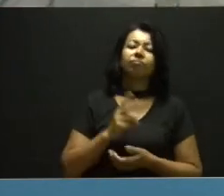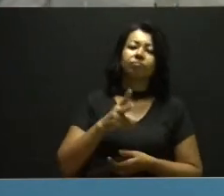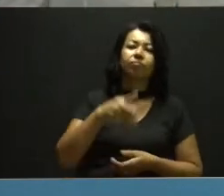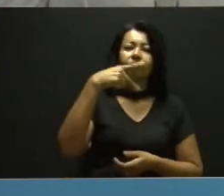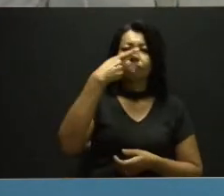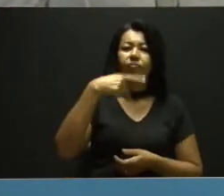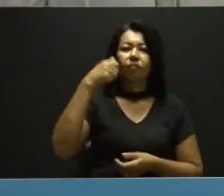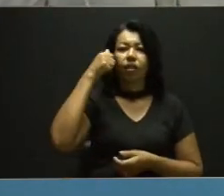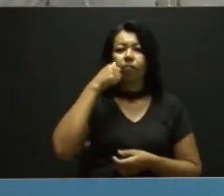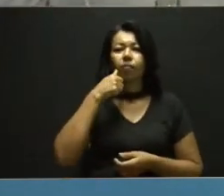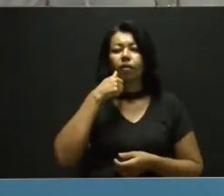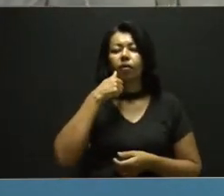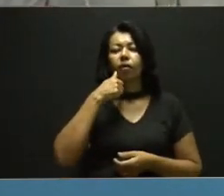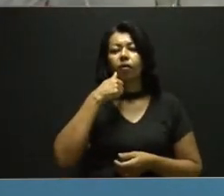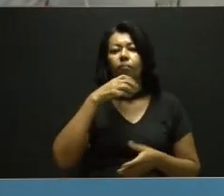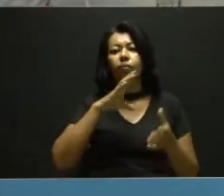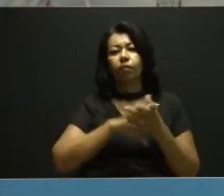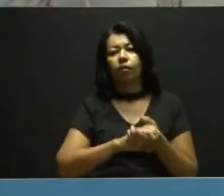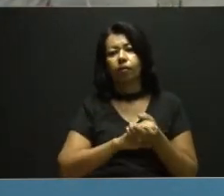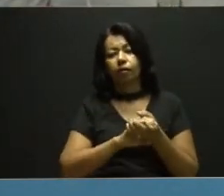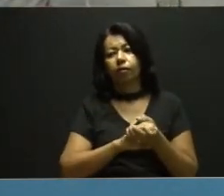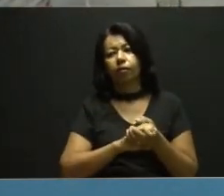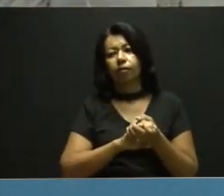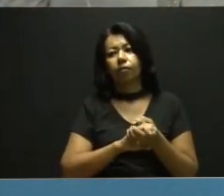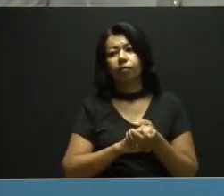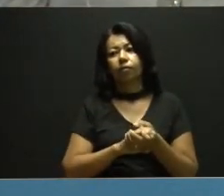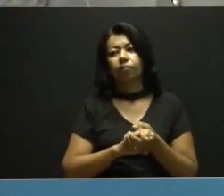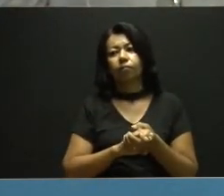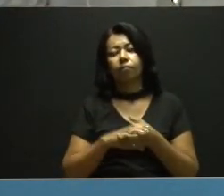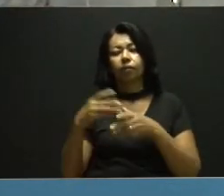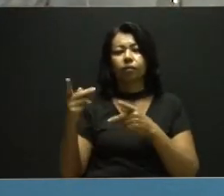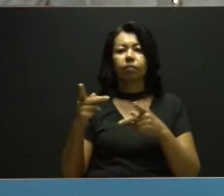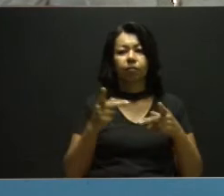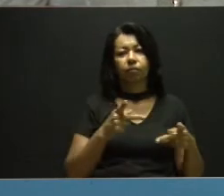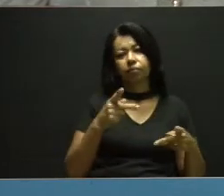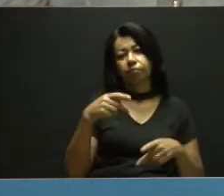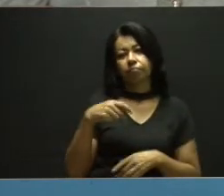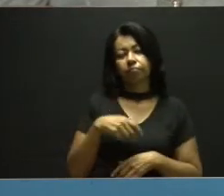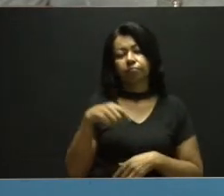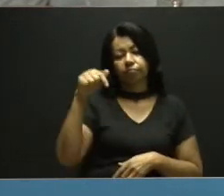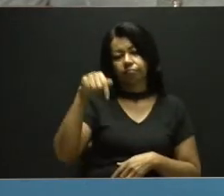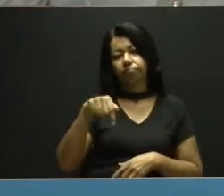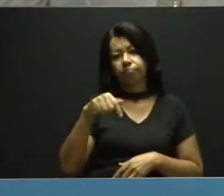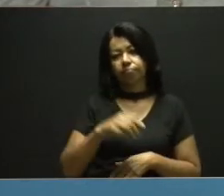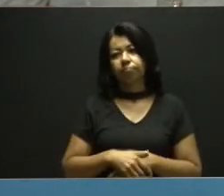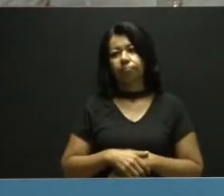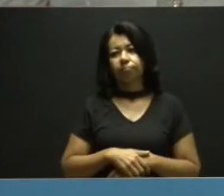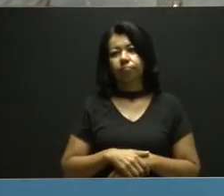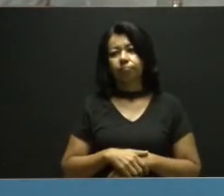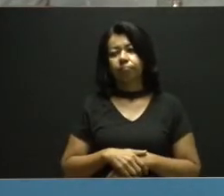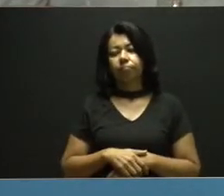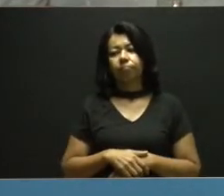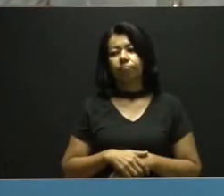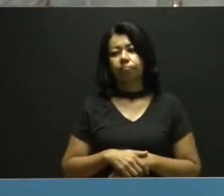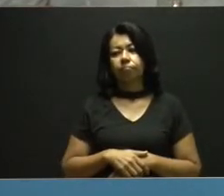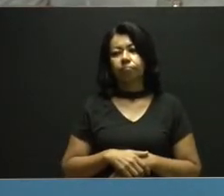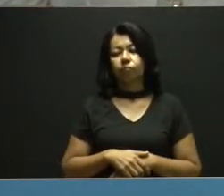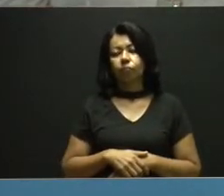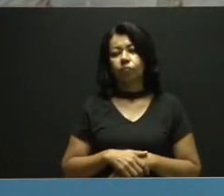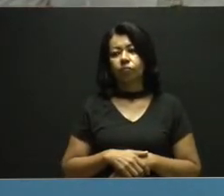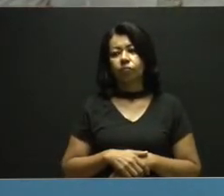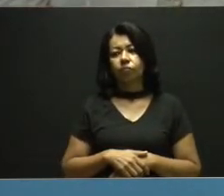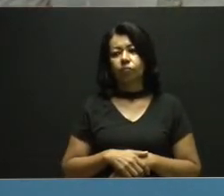esposa esposa aí te amo amor que é uma das